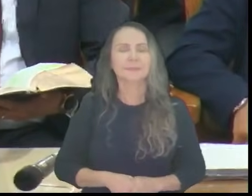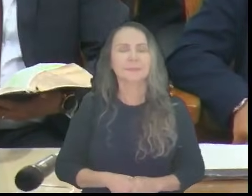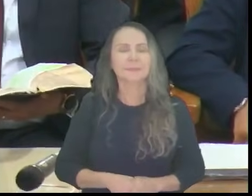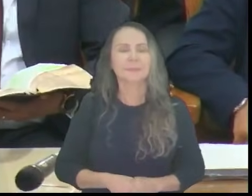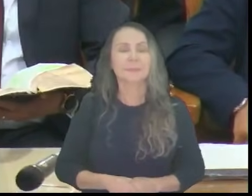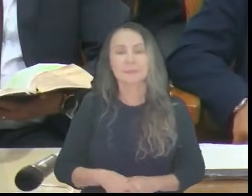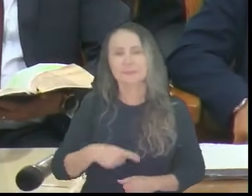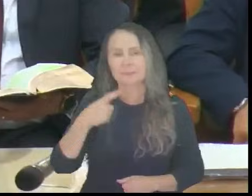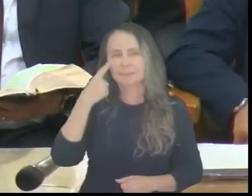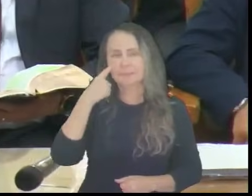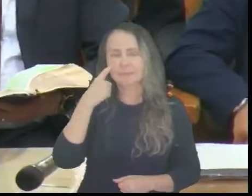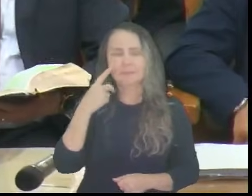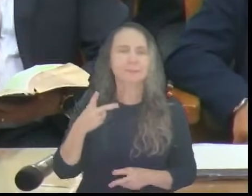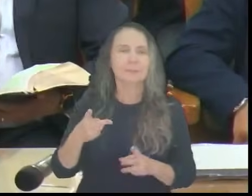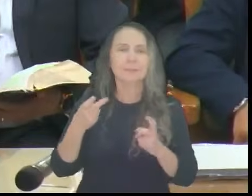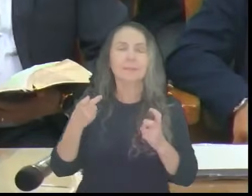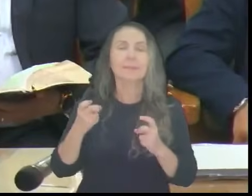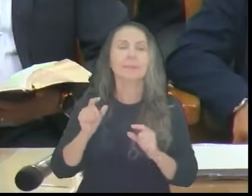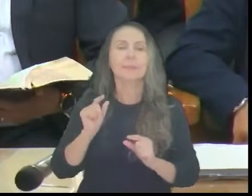Nós vemos aqui, irmãos,